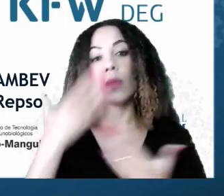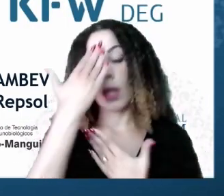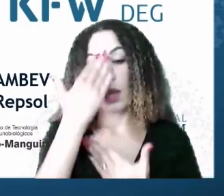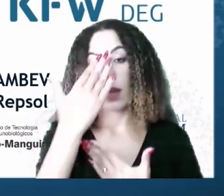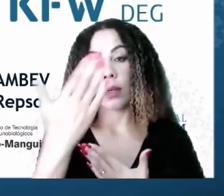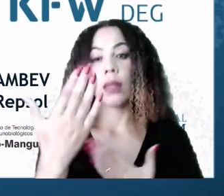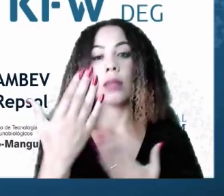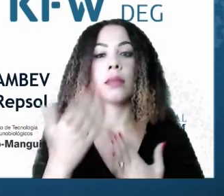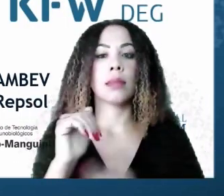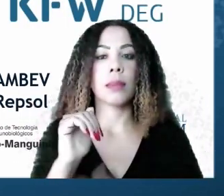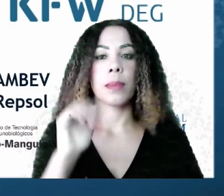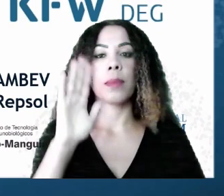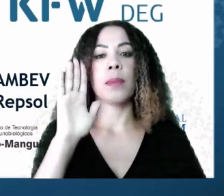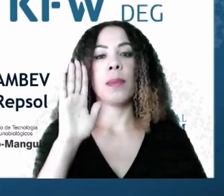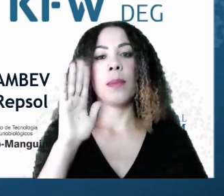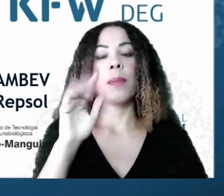imensamente